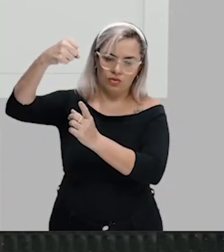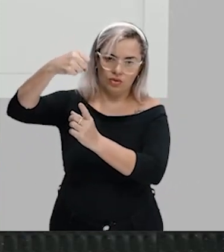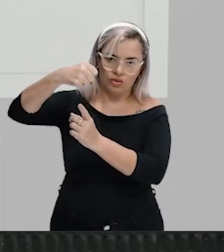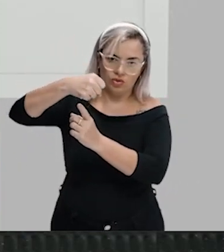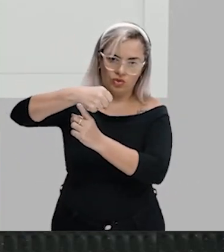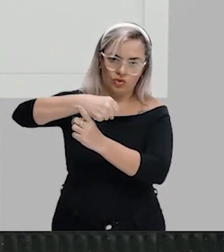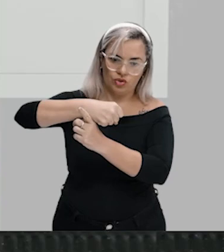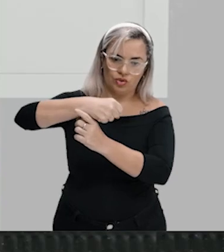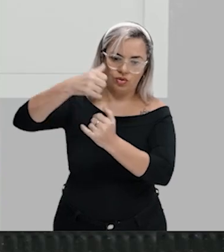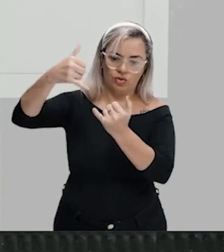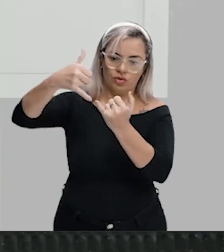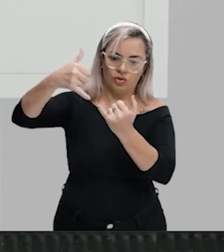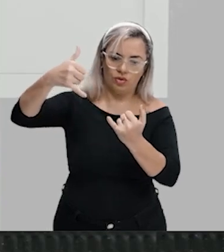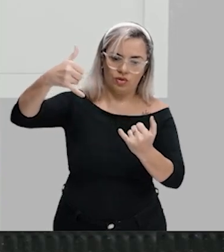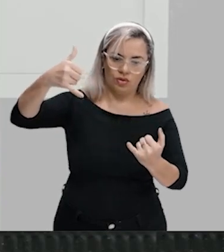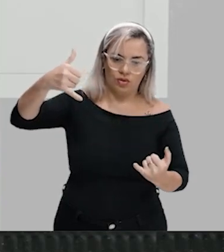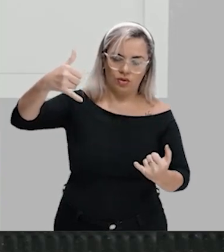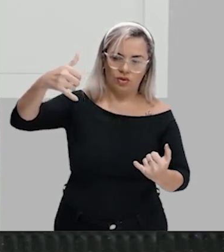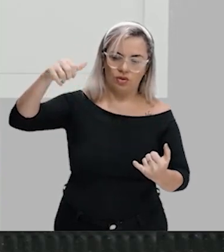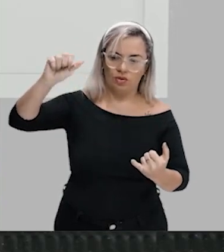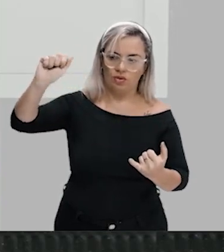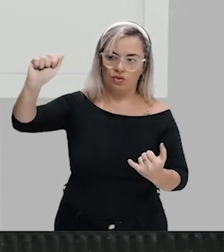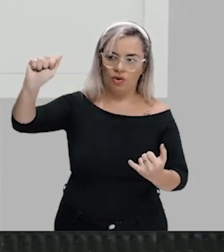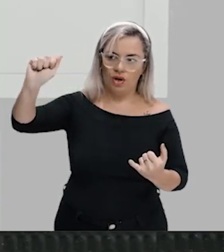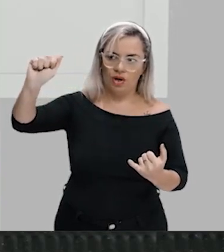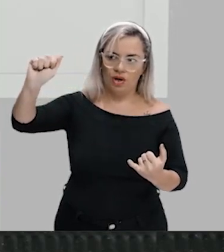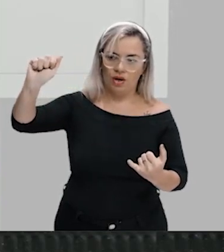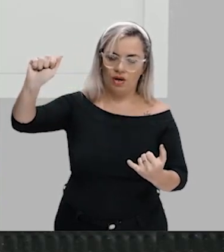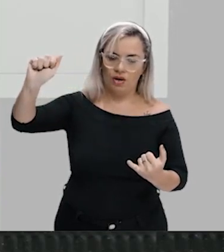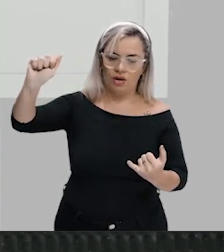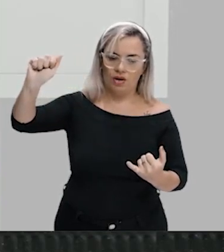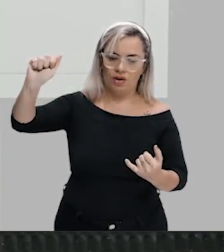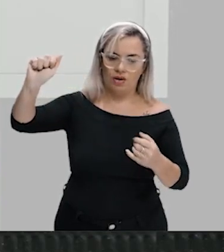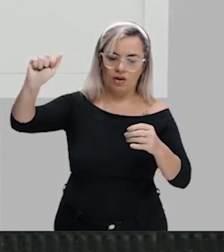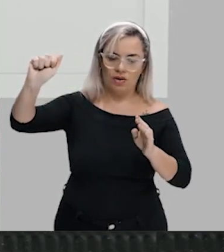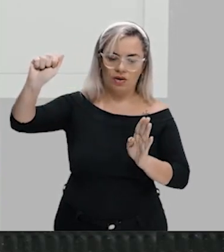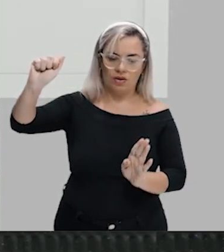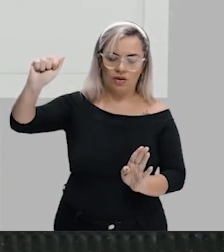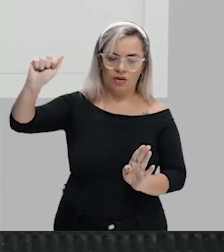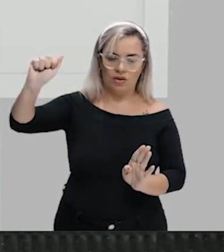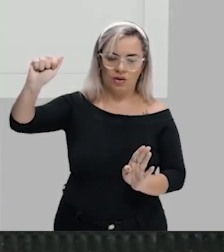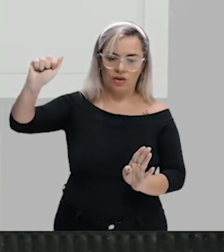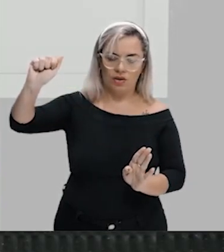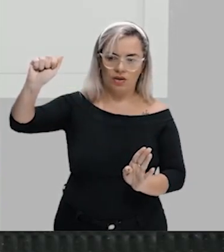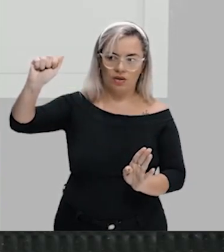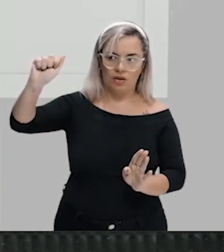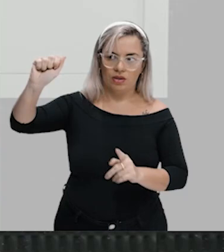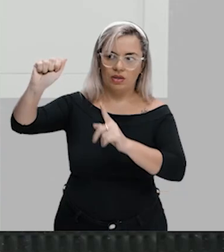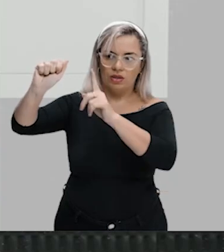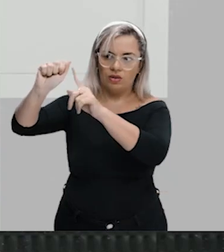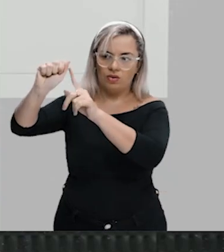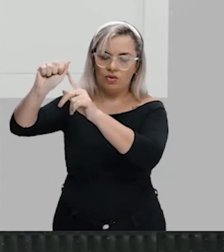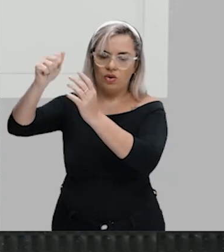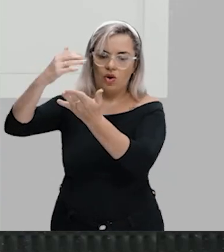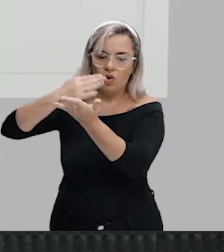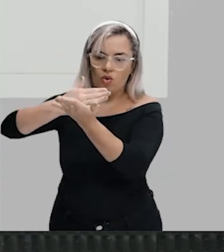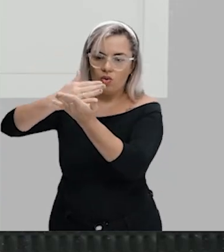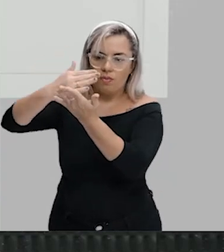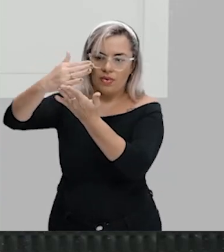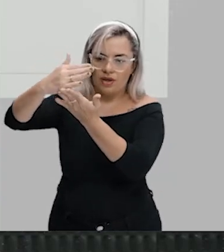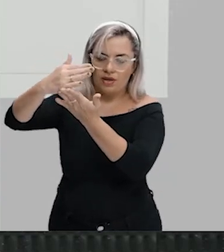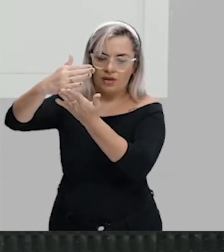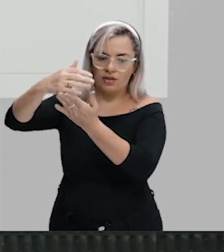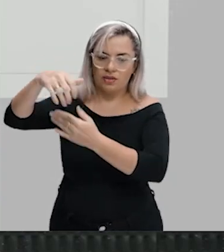A, onde o volume é maior, para um ponto B, onde o volume é menor. Ok? Então, nessa